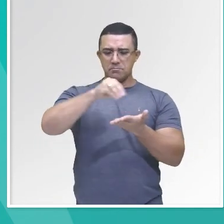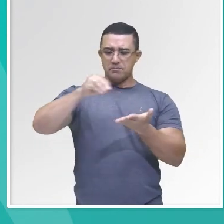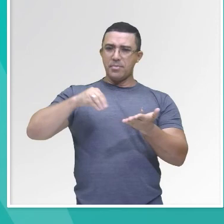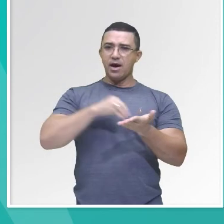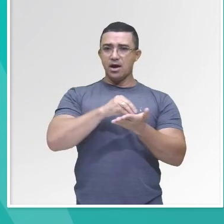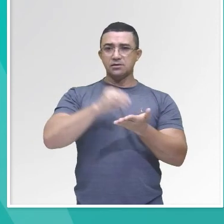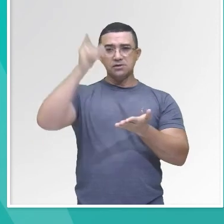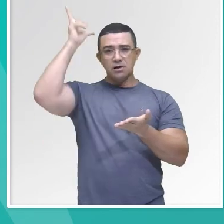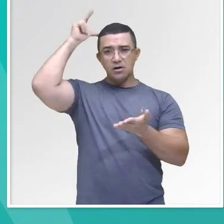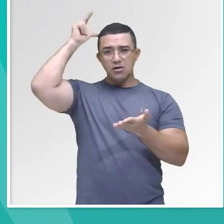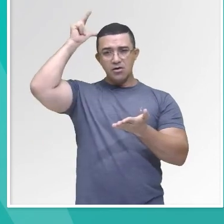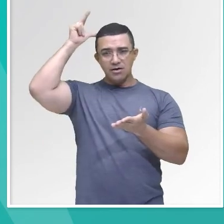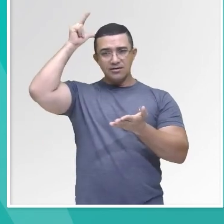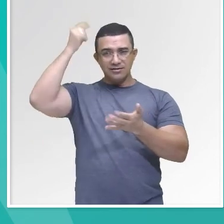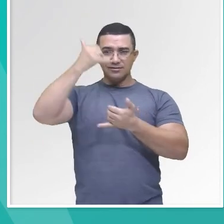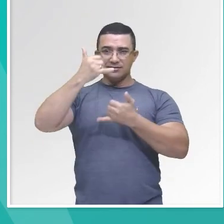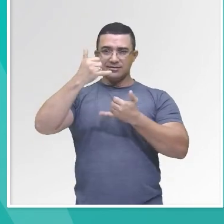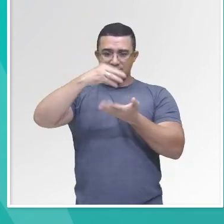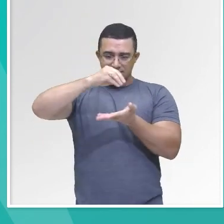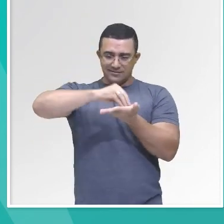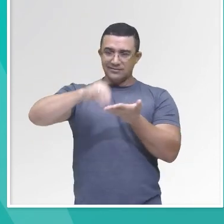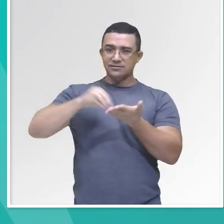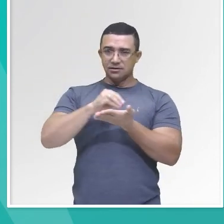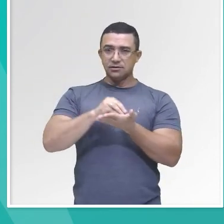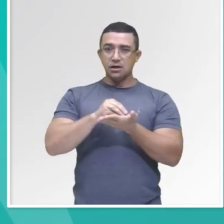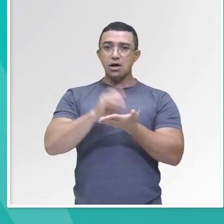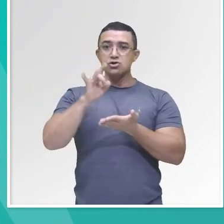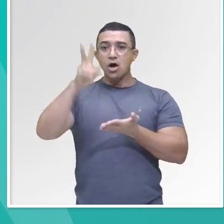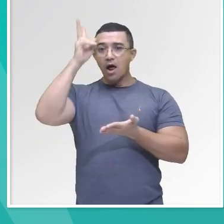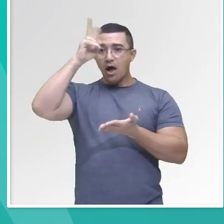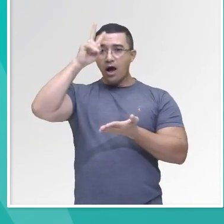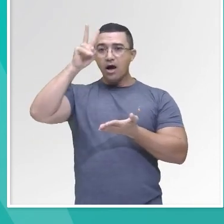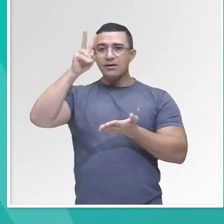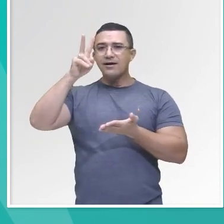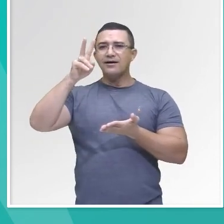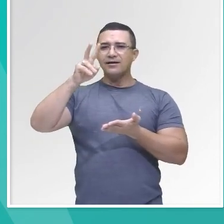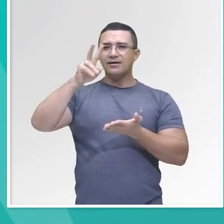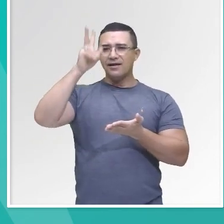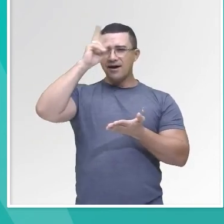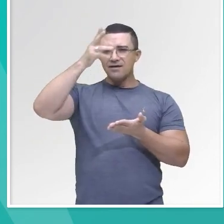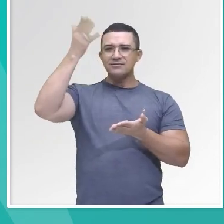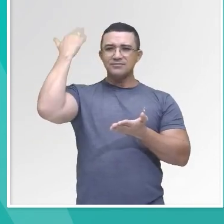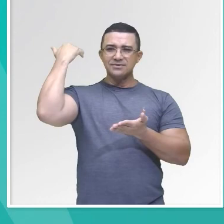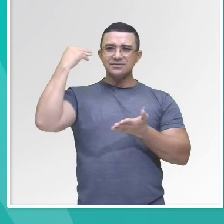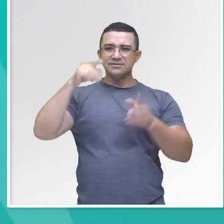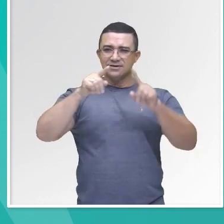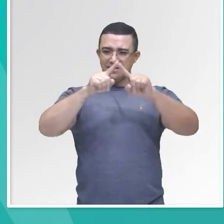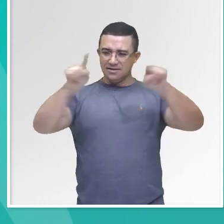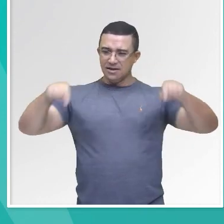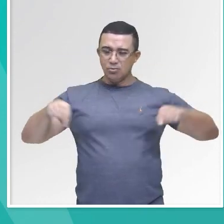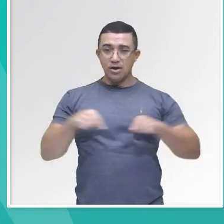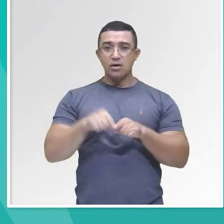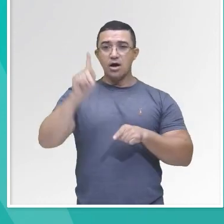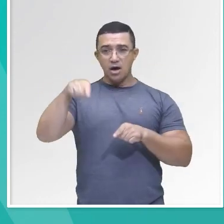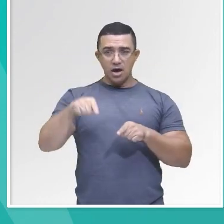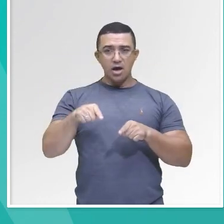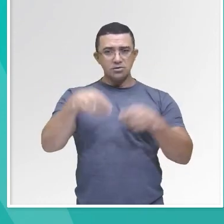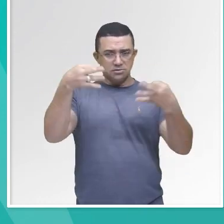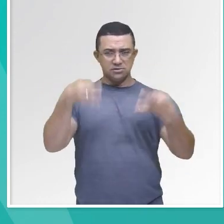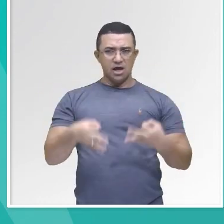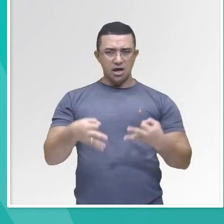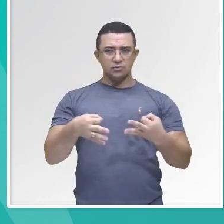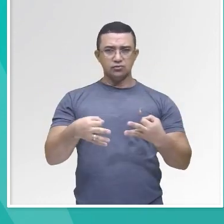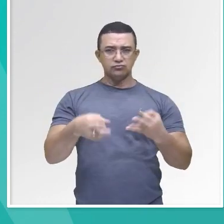peças do xadrez. Lembrando, mais uma vez, que aquela forma que vocês viram lá do nosso tabuleiro é a forma correta